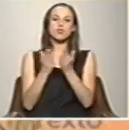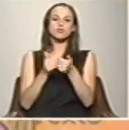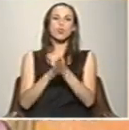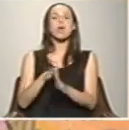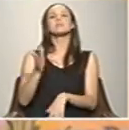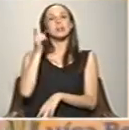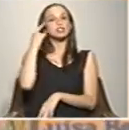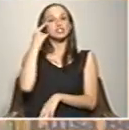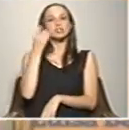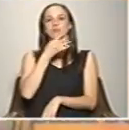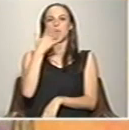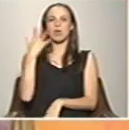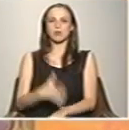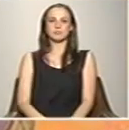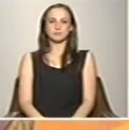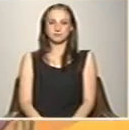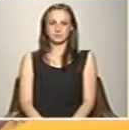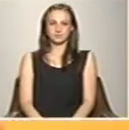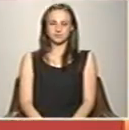quintas-feiras de manhã.